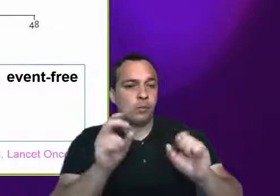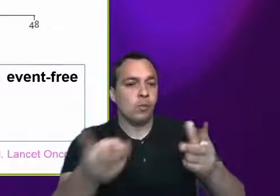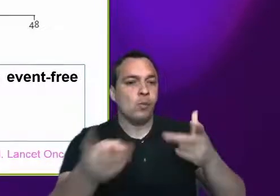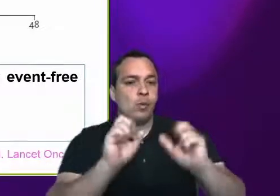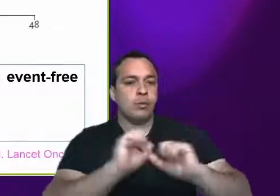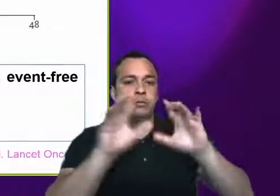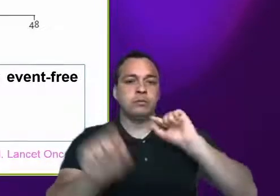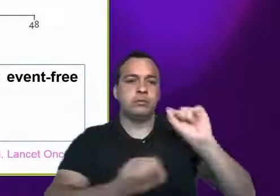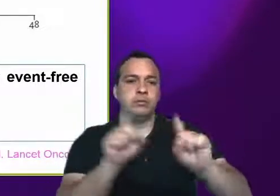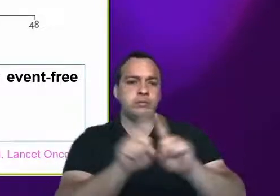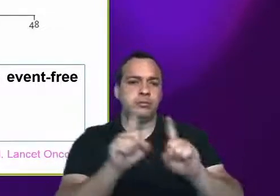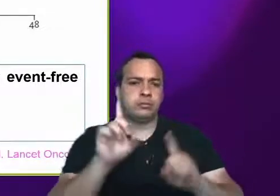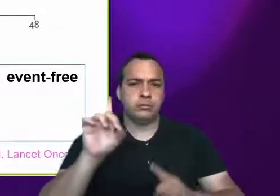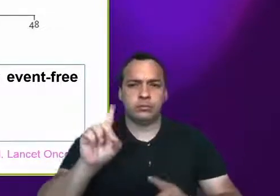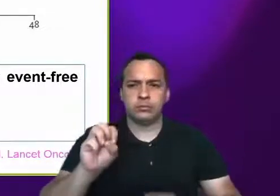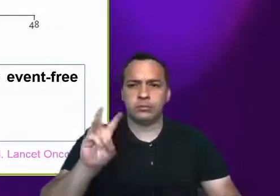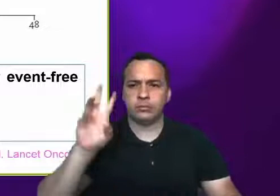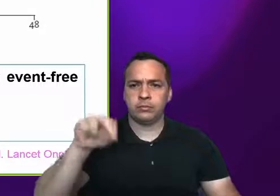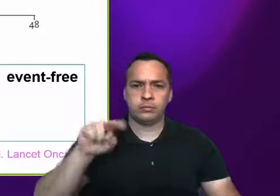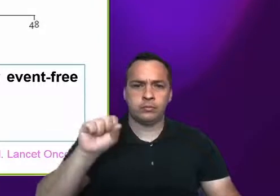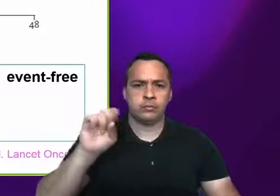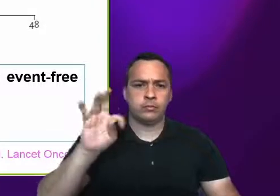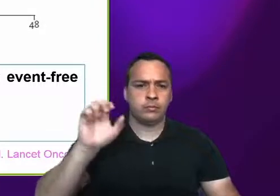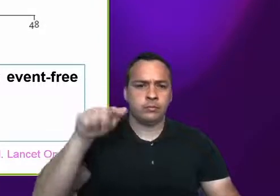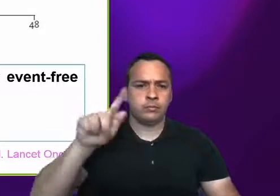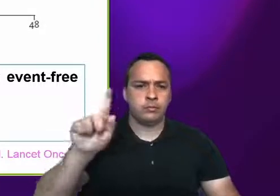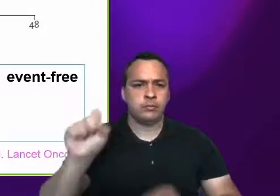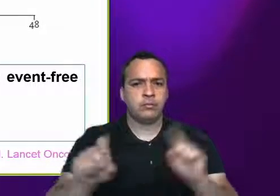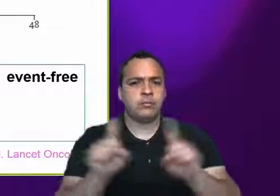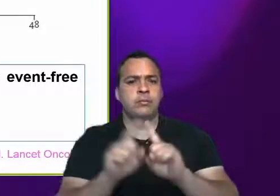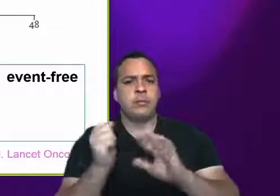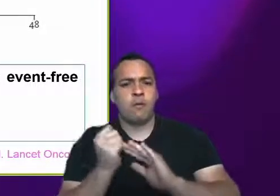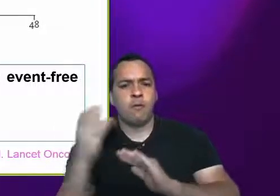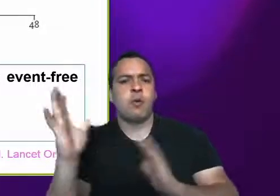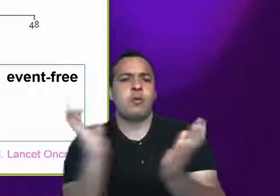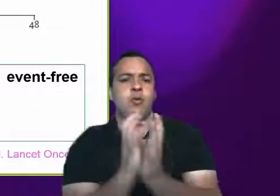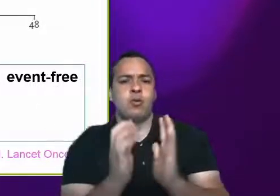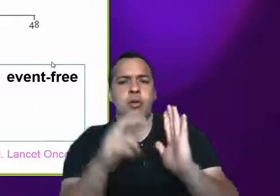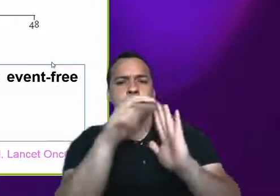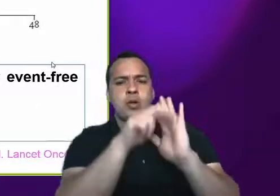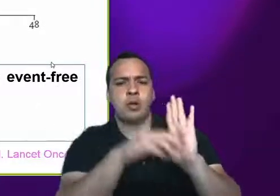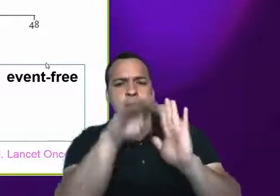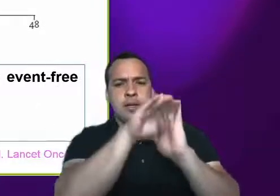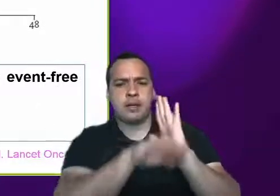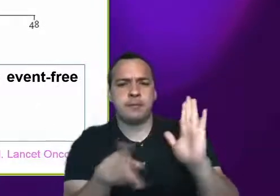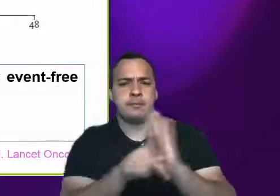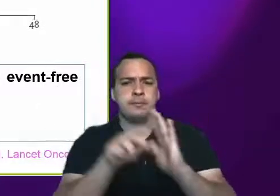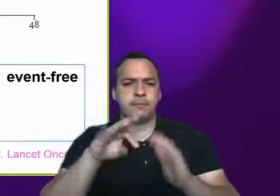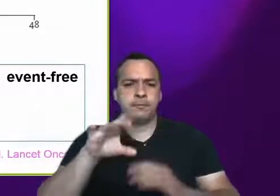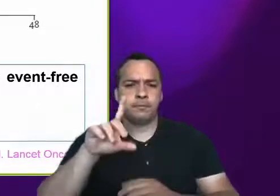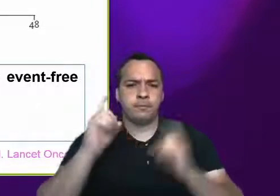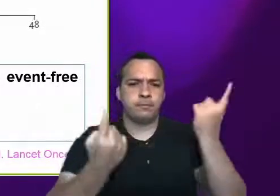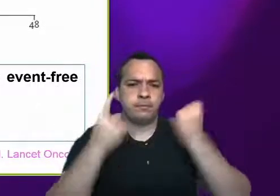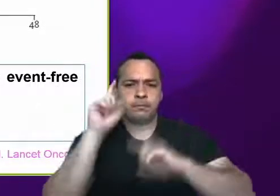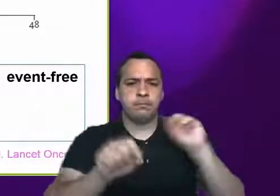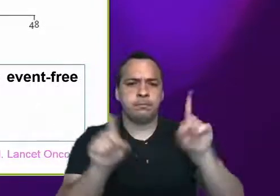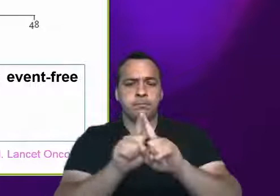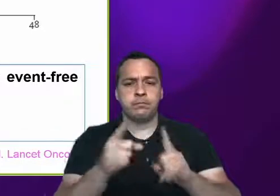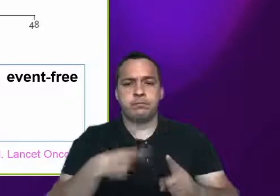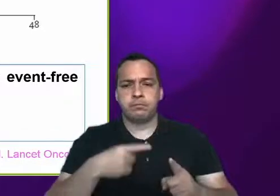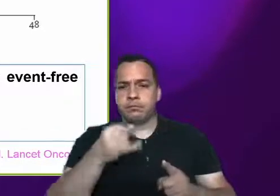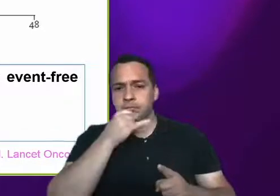qual vemos claramente como o downstaging dos pacientes que estão fora desse critério de Milão pode